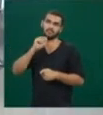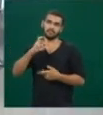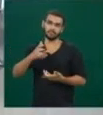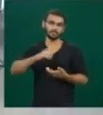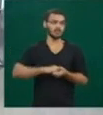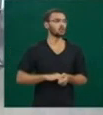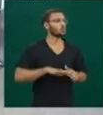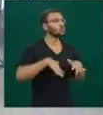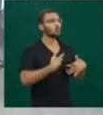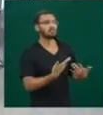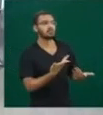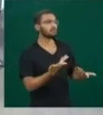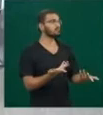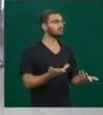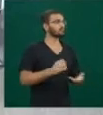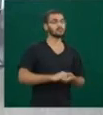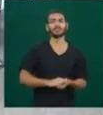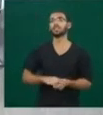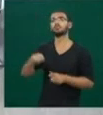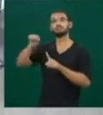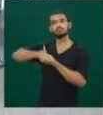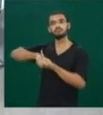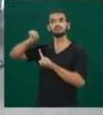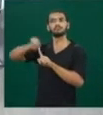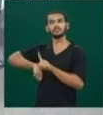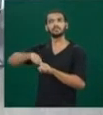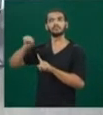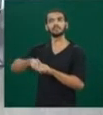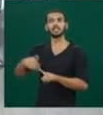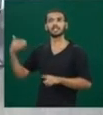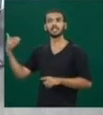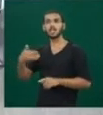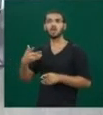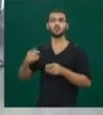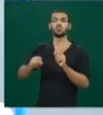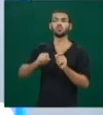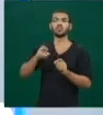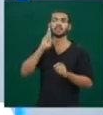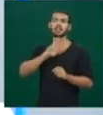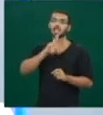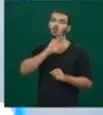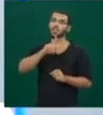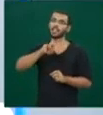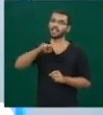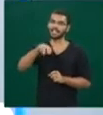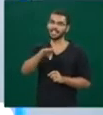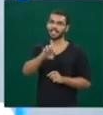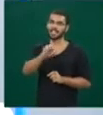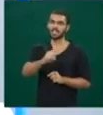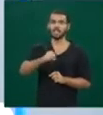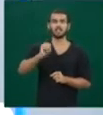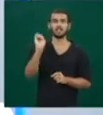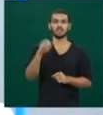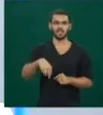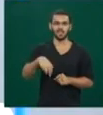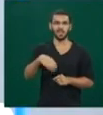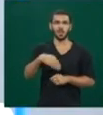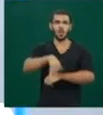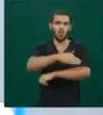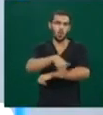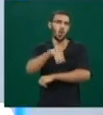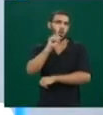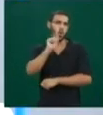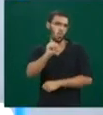Os encontros são mensais, né? Todos os meses a gente se encontra lá no restaurante Ganesha, que é aqui na Antiga 8, na rua Euler Lannes